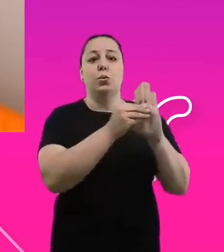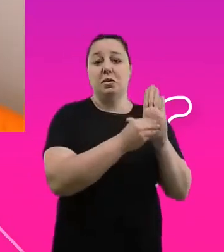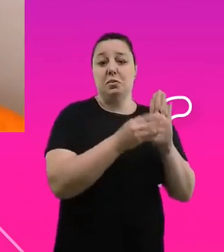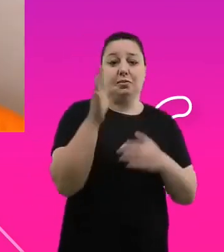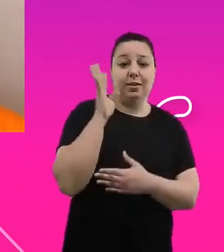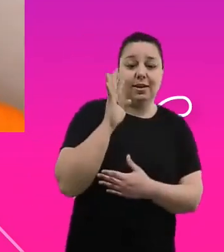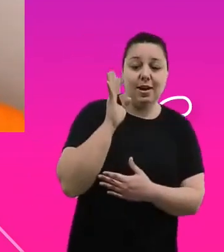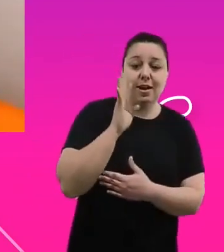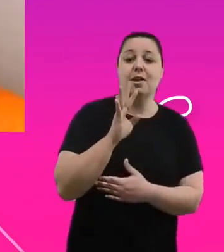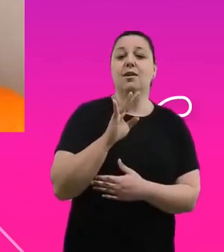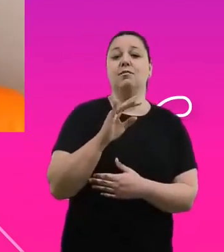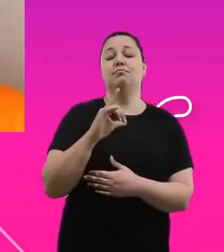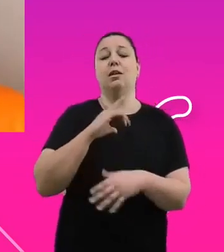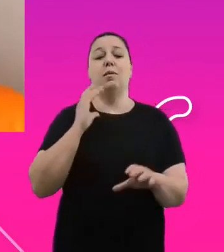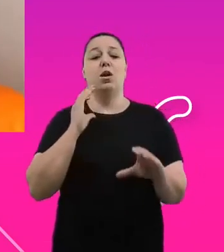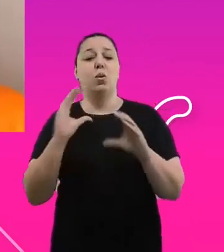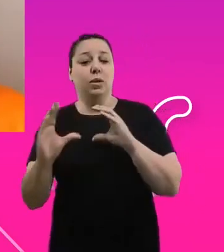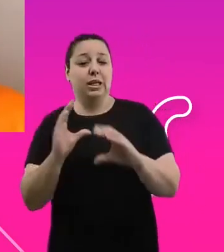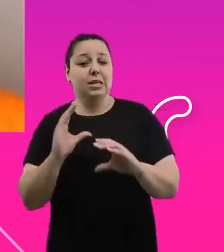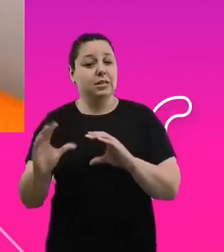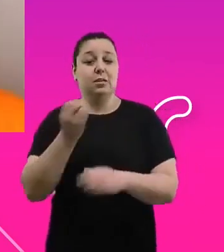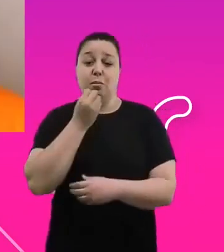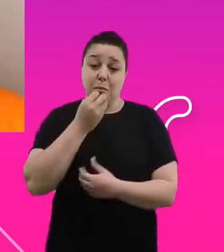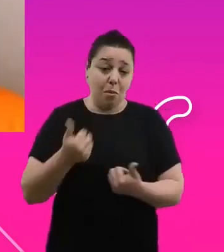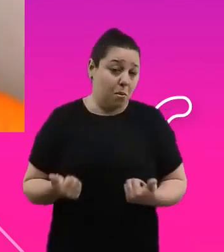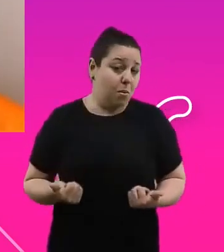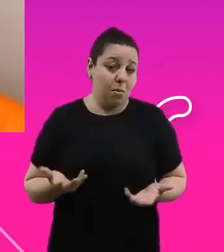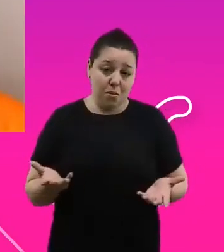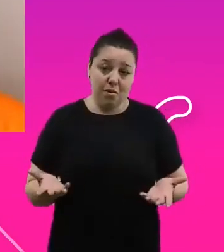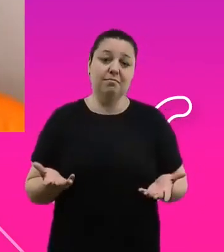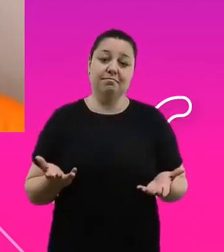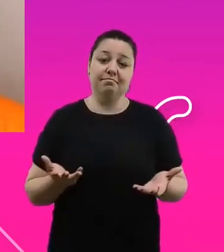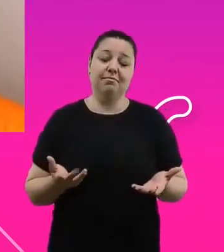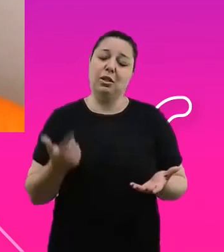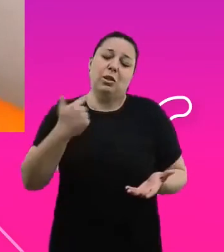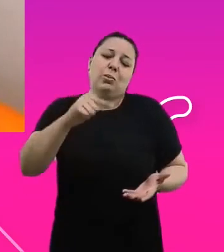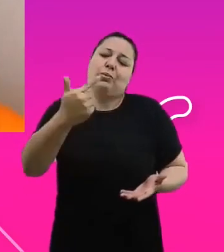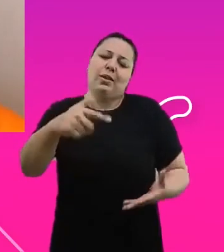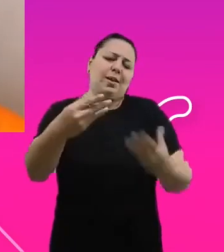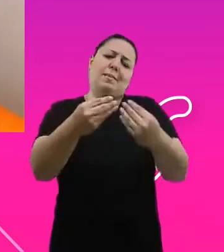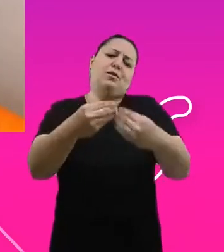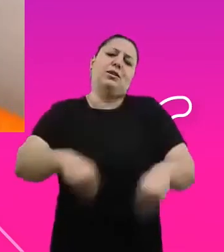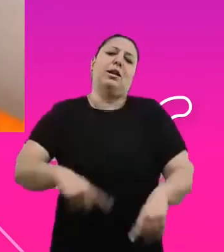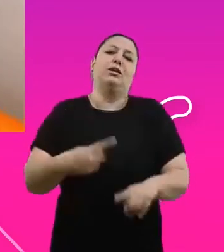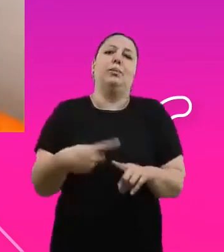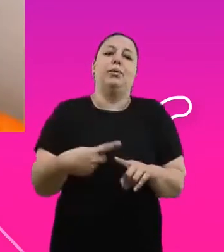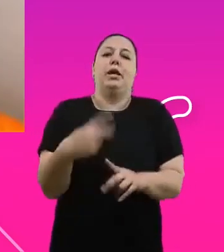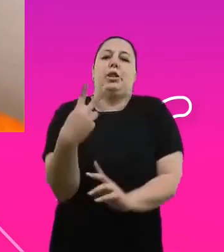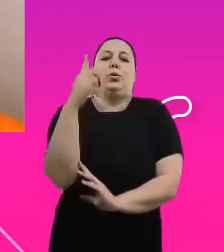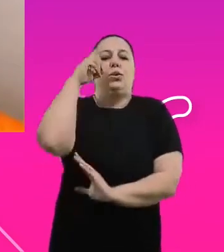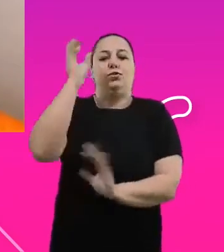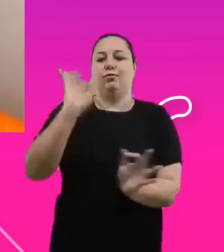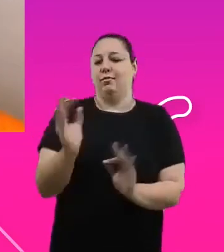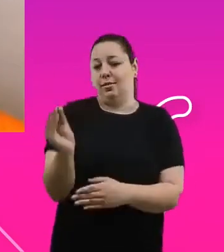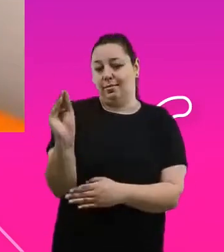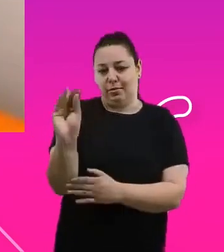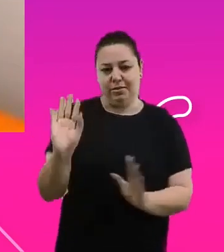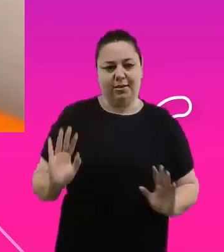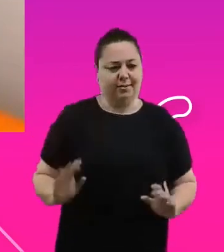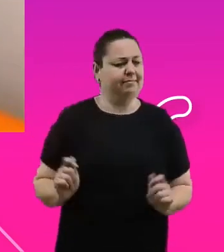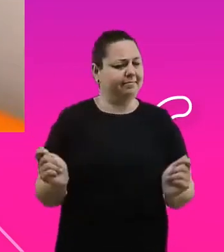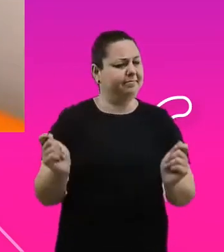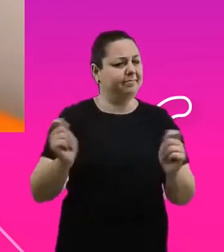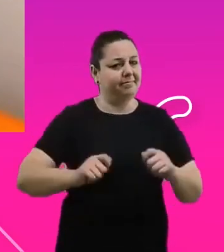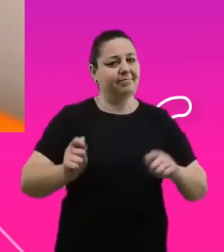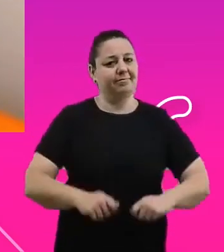uma comunicação boa, de que, enfim, né, você não vai ser prejudicado porque você ficou um final de semana sem postar. Exato, a gente está